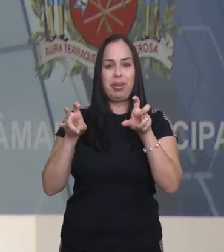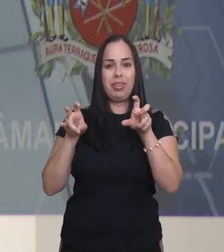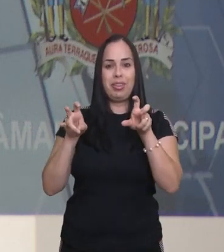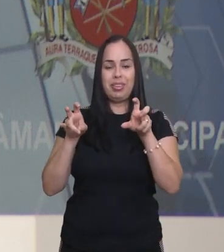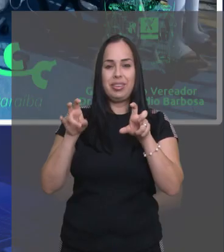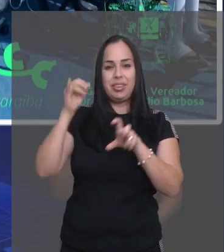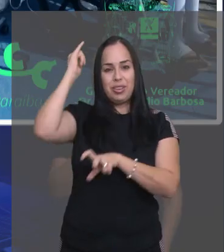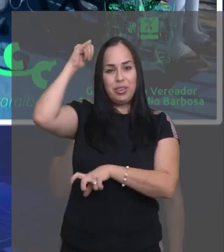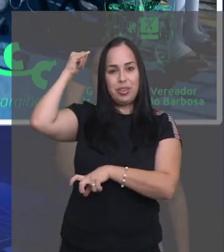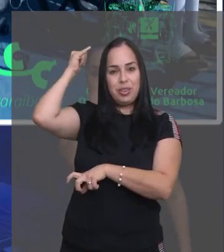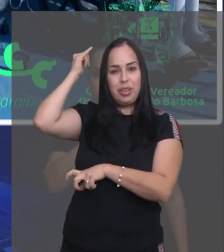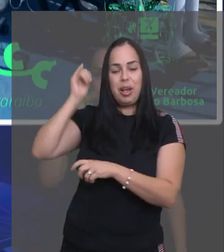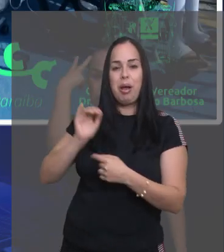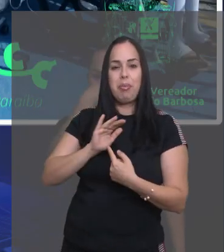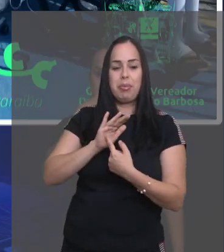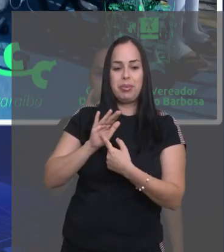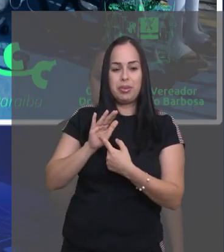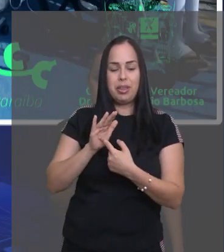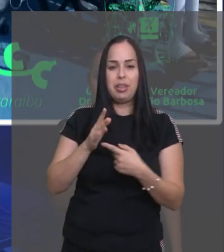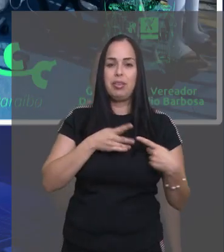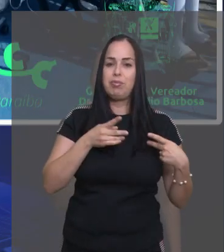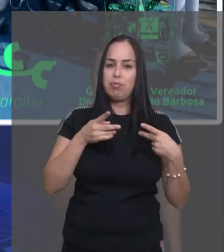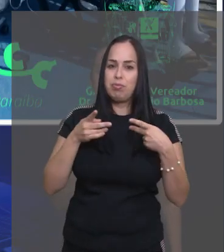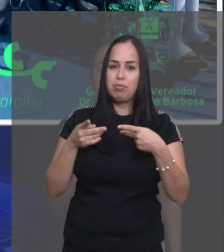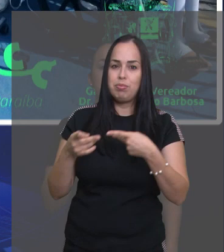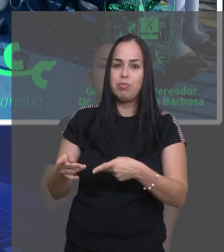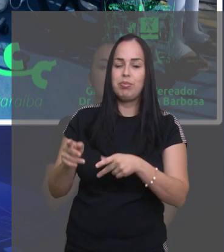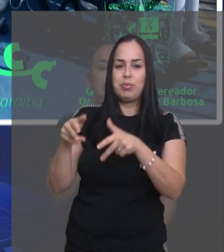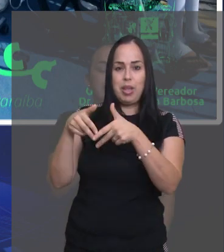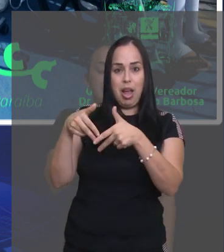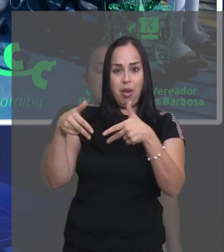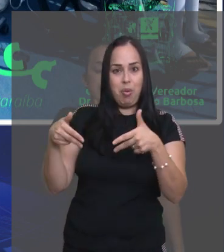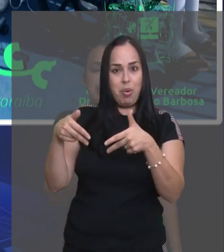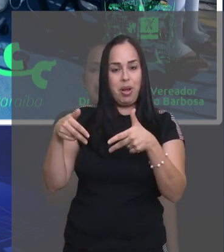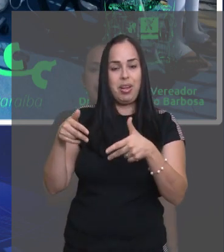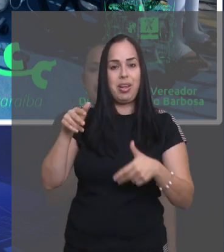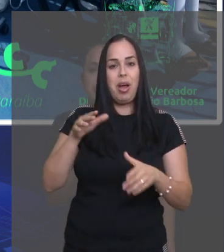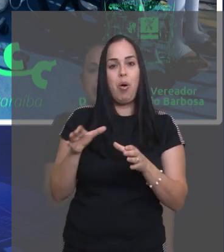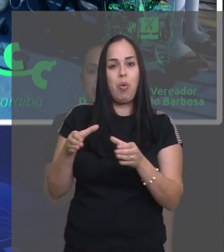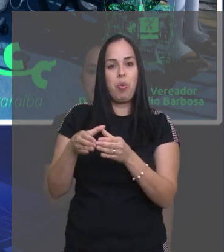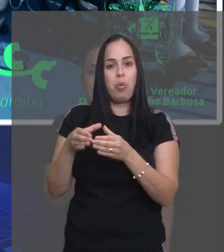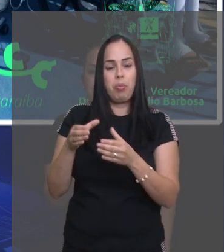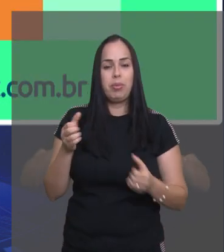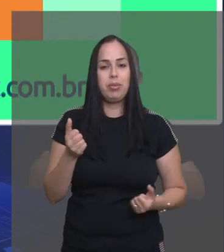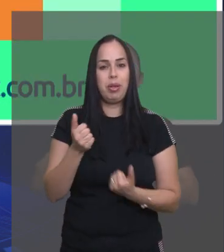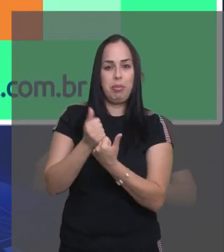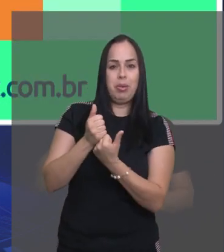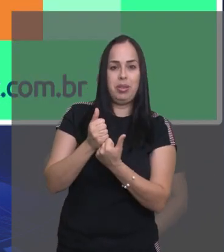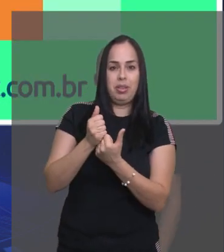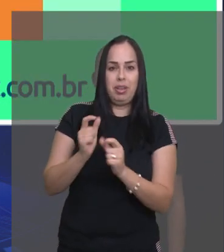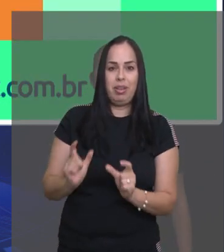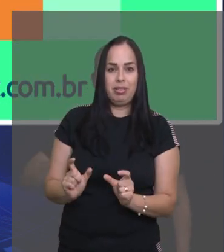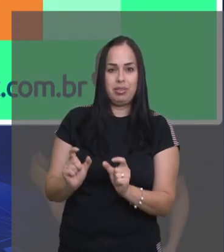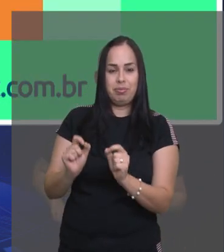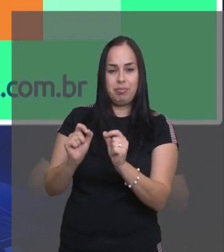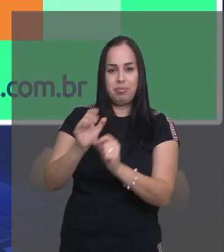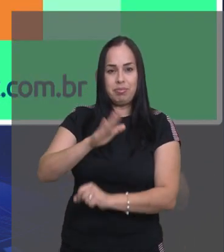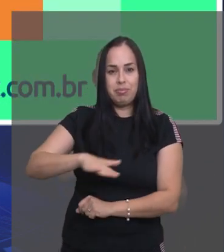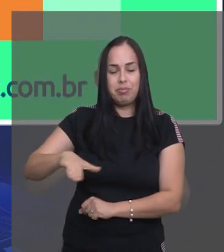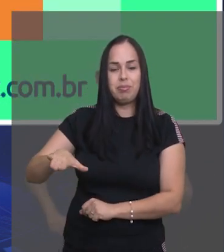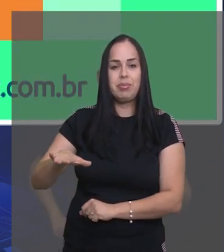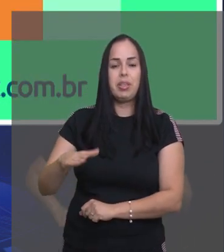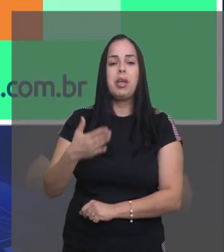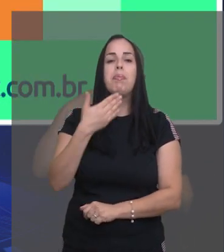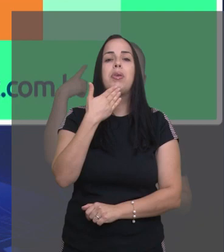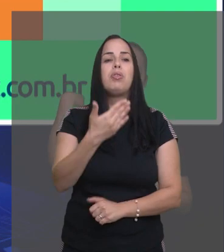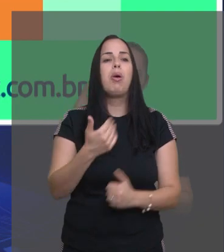José Cláudio. Ele comentou uma visita que fez ao Hospital do GAC, Grupo de Apoio à Criança com Câncer, e pediu apoio dos parlamentares